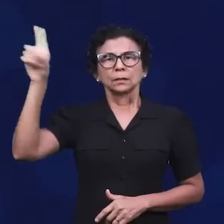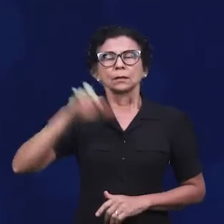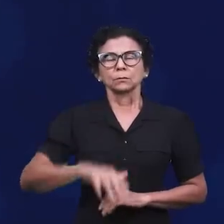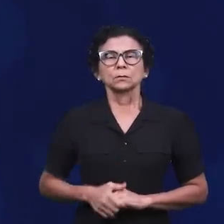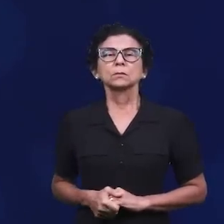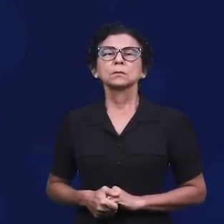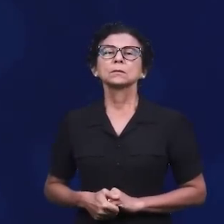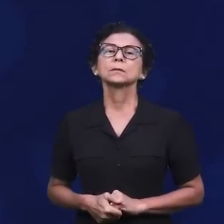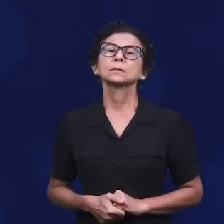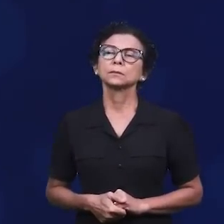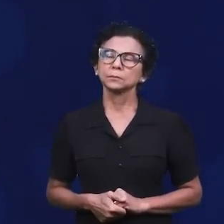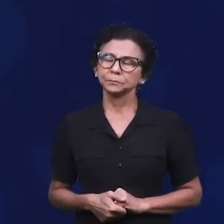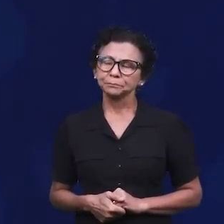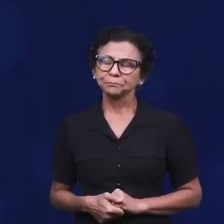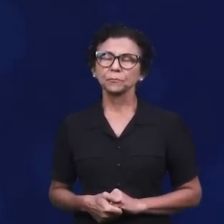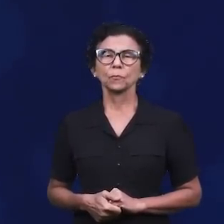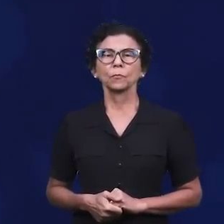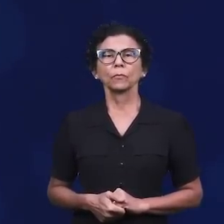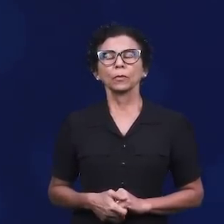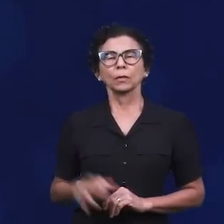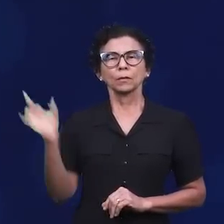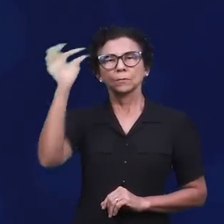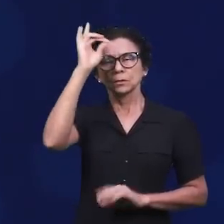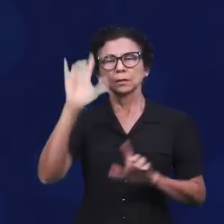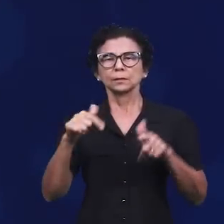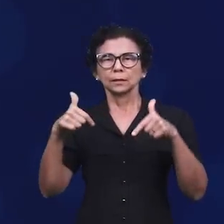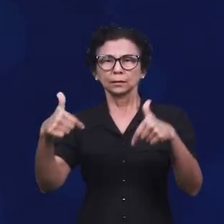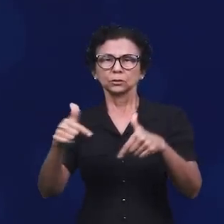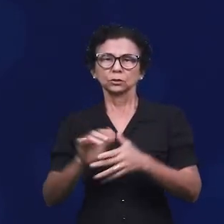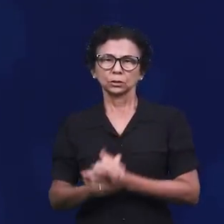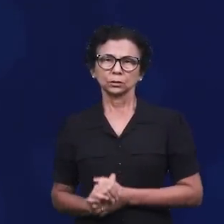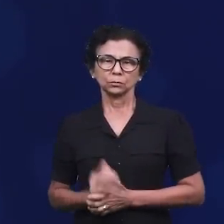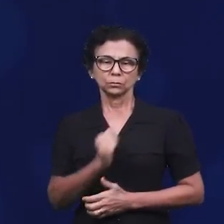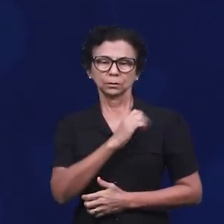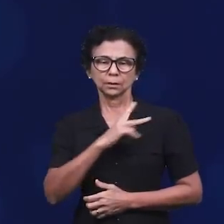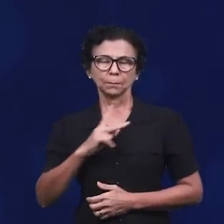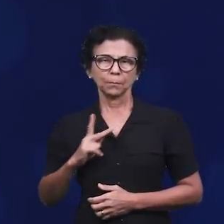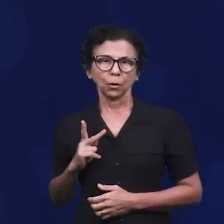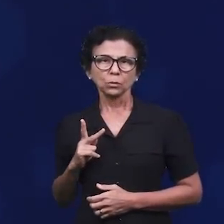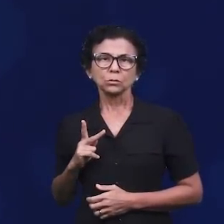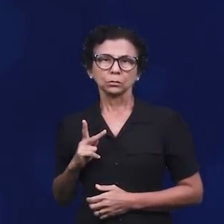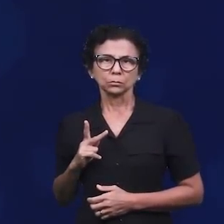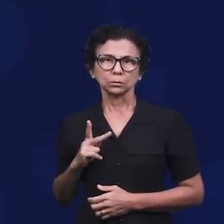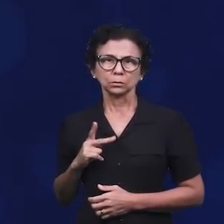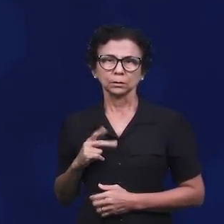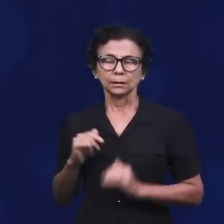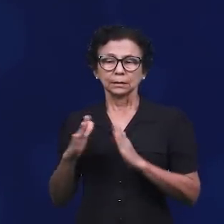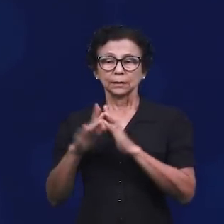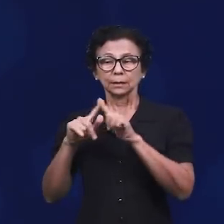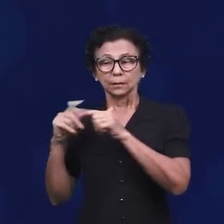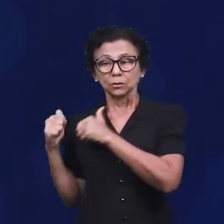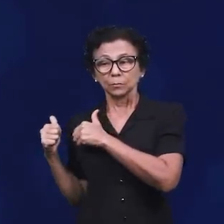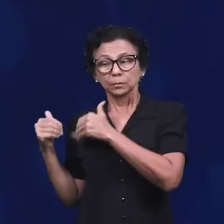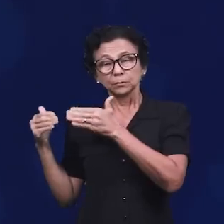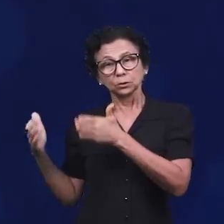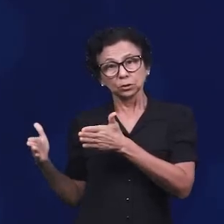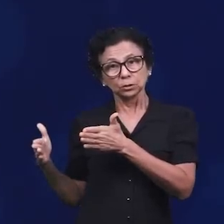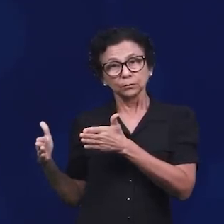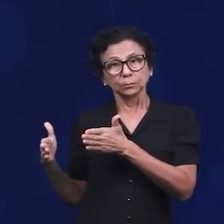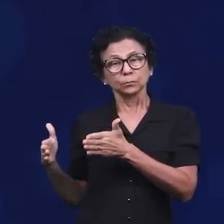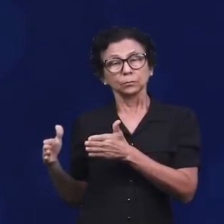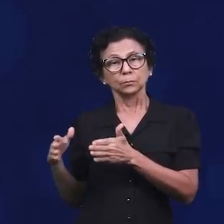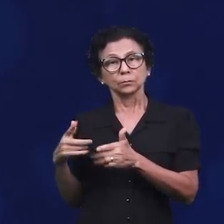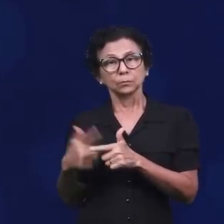Espírito Santo na vida dos apóstolos, na vida da igreja primitiva. E os apóstolos davam o testemunho de que Jesus estava